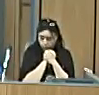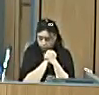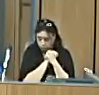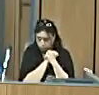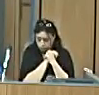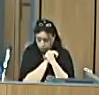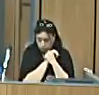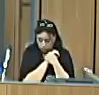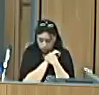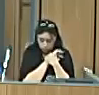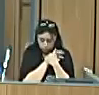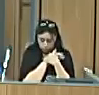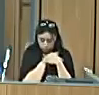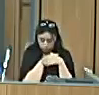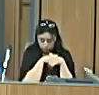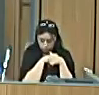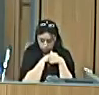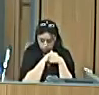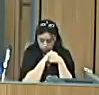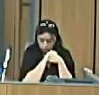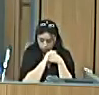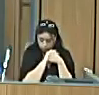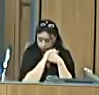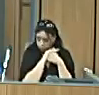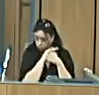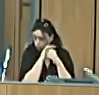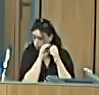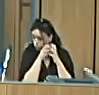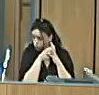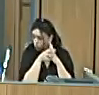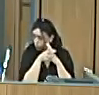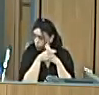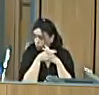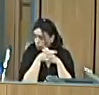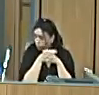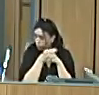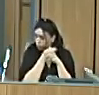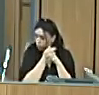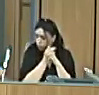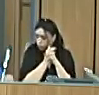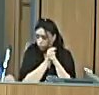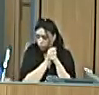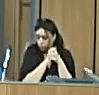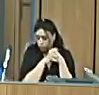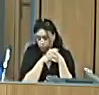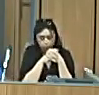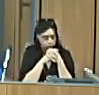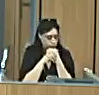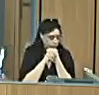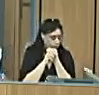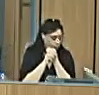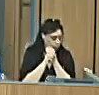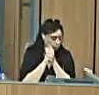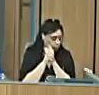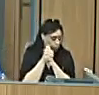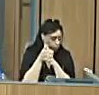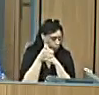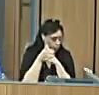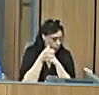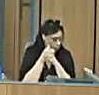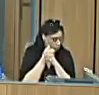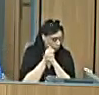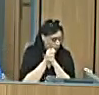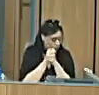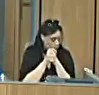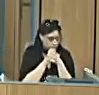passamos a palavra ao senhor josé lino esteves dos santos presidente do sindicato dos auxiliares assistente análise do sistema